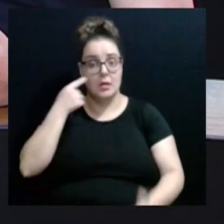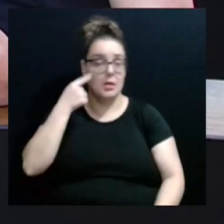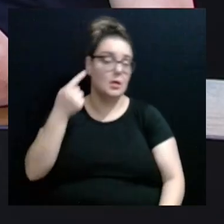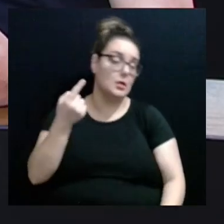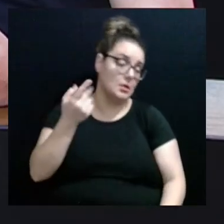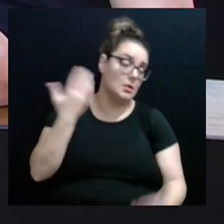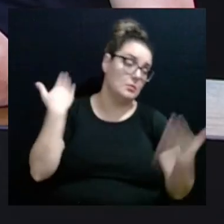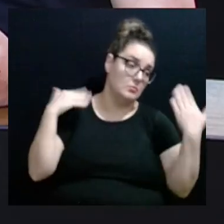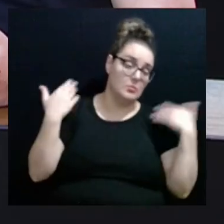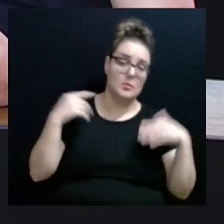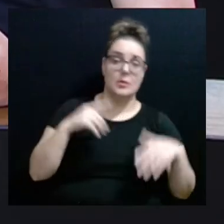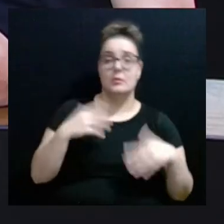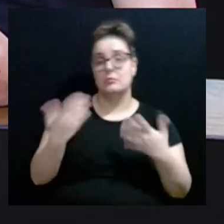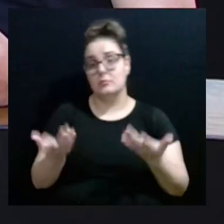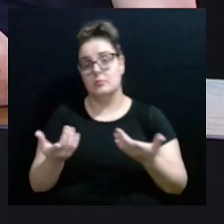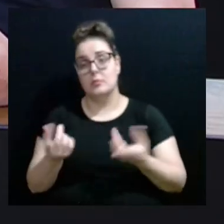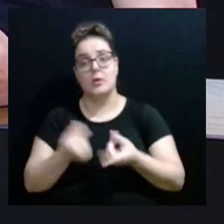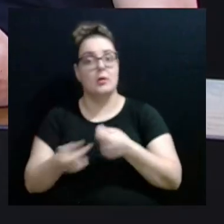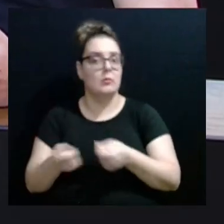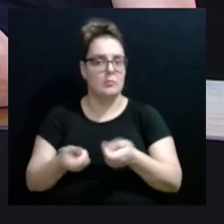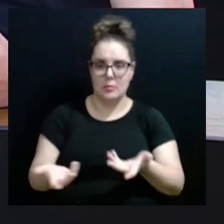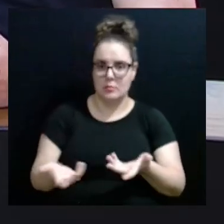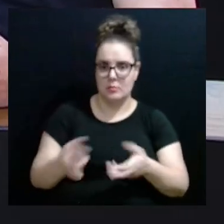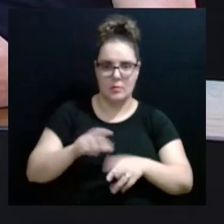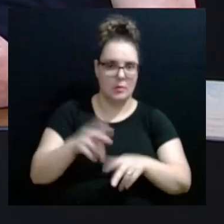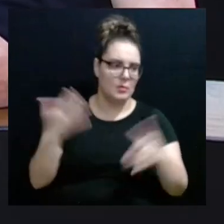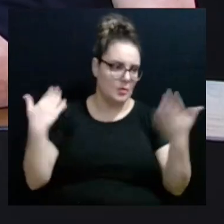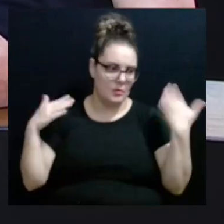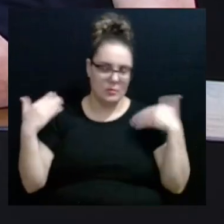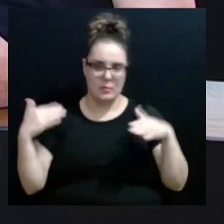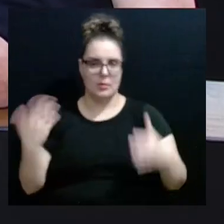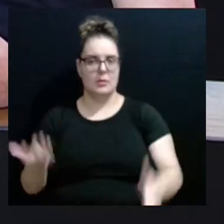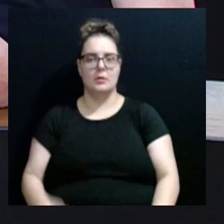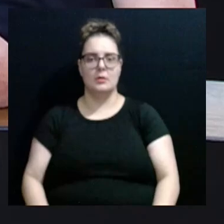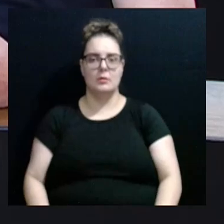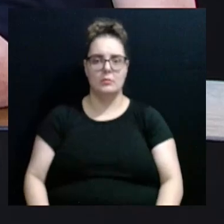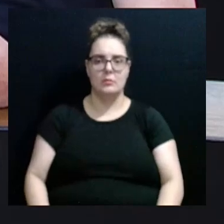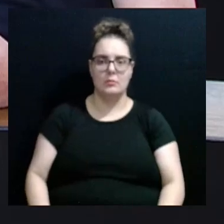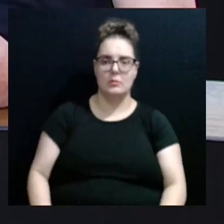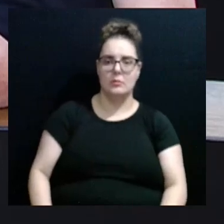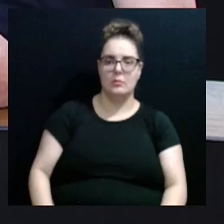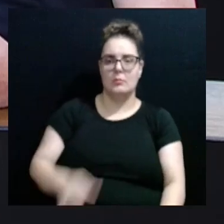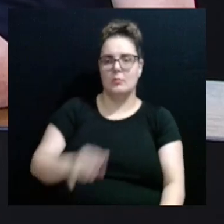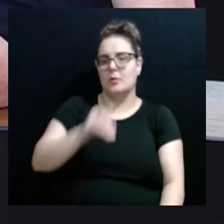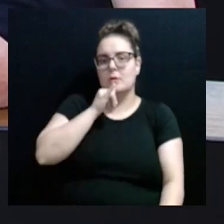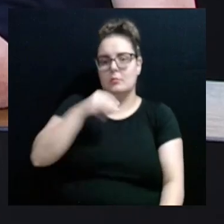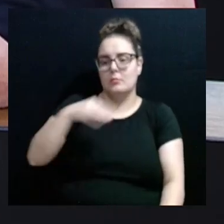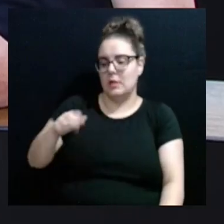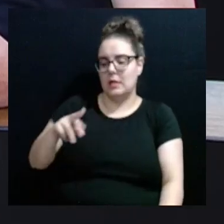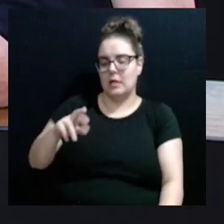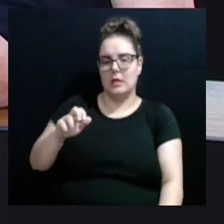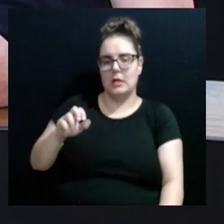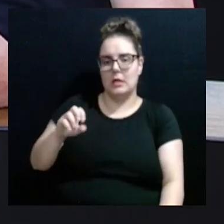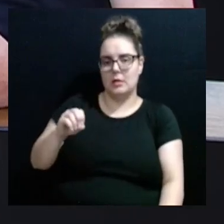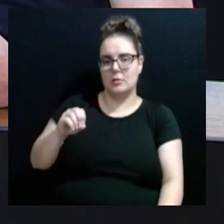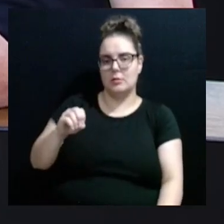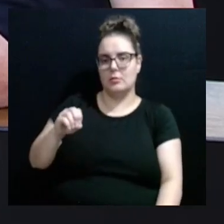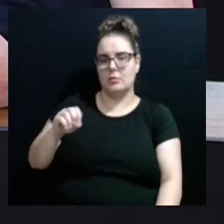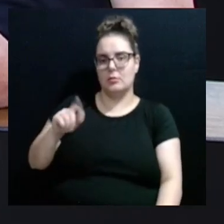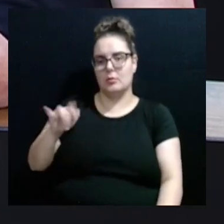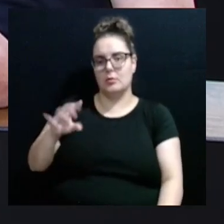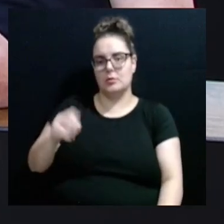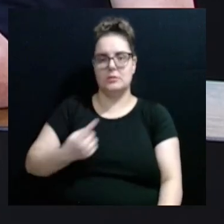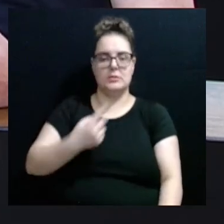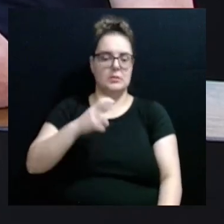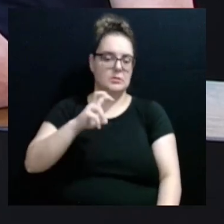já economiza, então não vai nos passeios. Não vai pegar um passeio, você vai para Managogi, por exemplo, um passeio que é 120, 150 por pessoa. Se você não